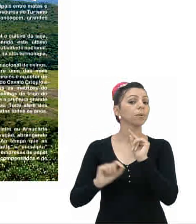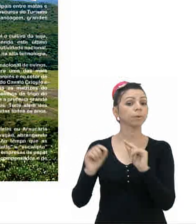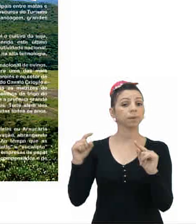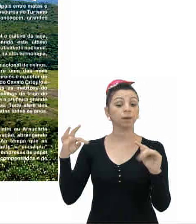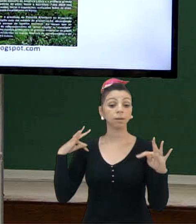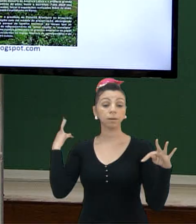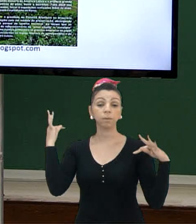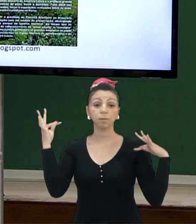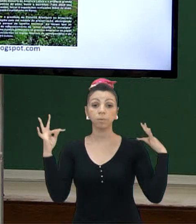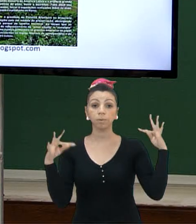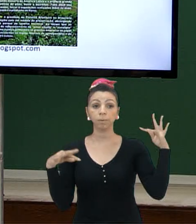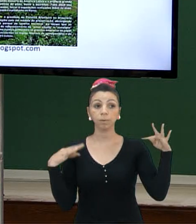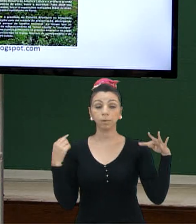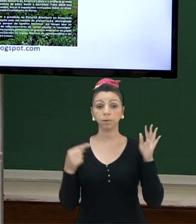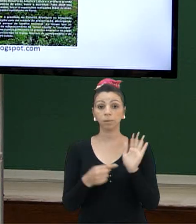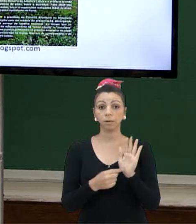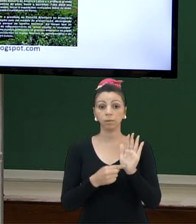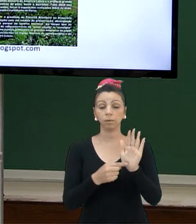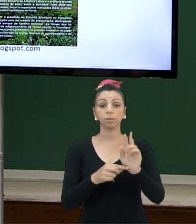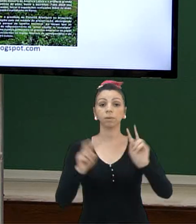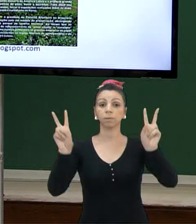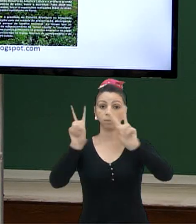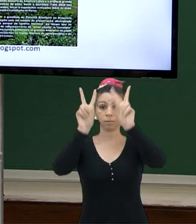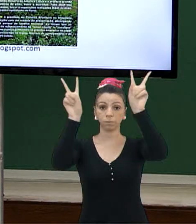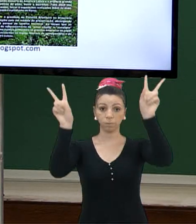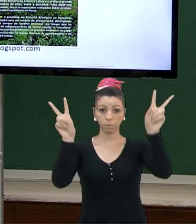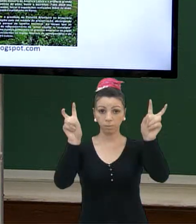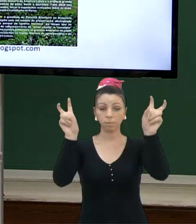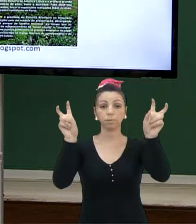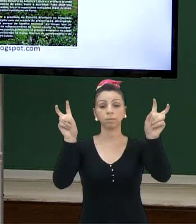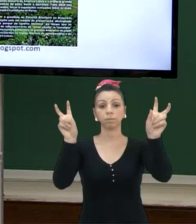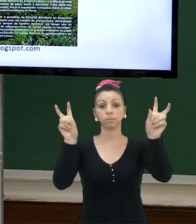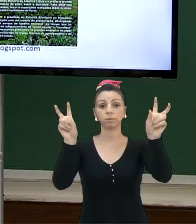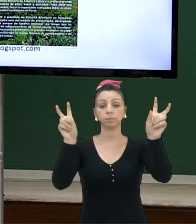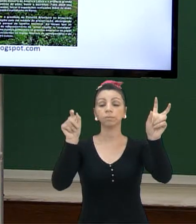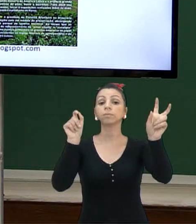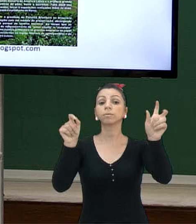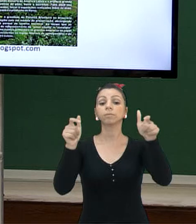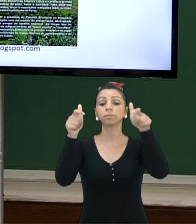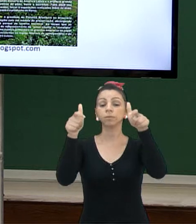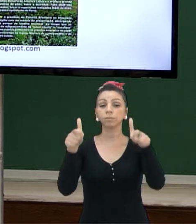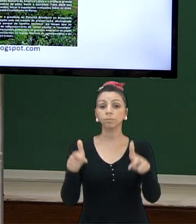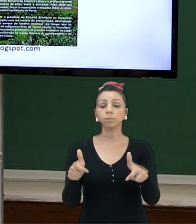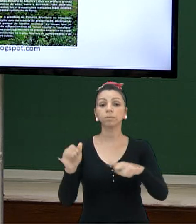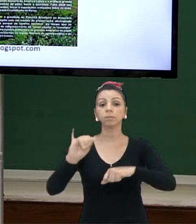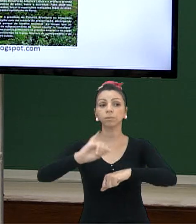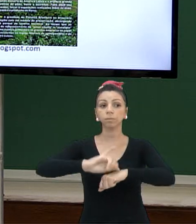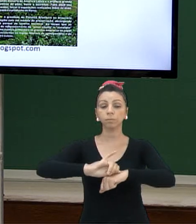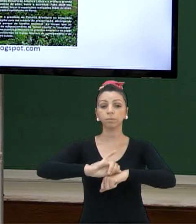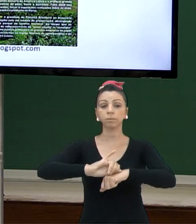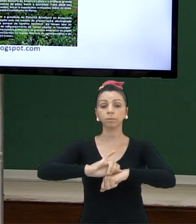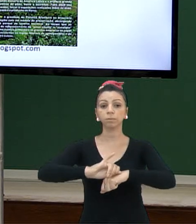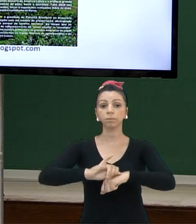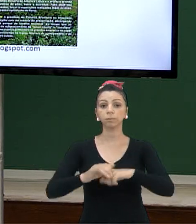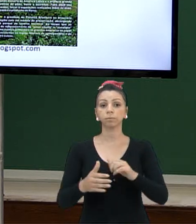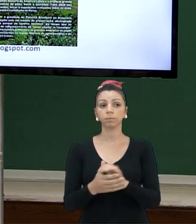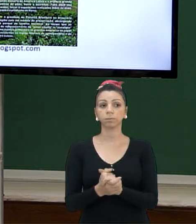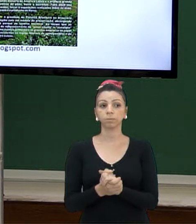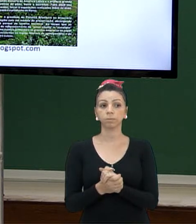turismo oferece. Tenho aqui o título, dizendo ali região centro, Amocentro e